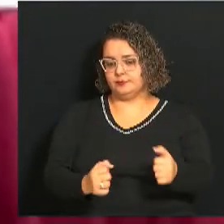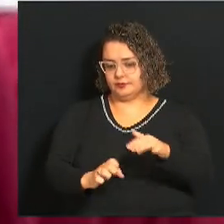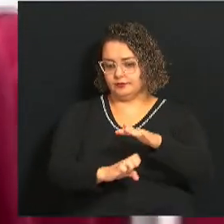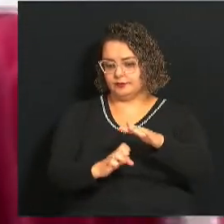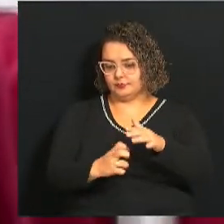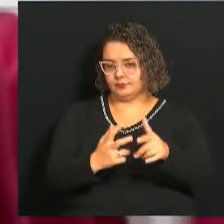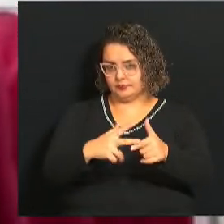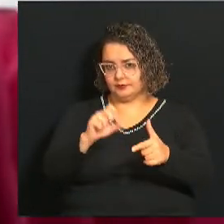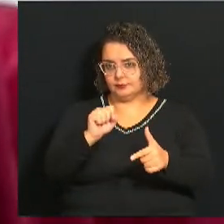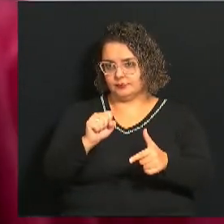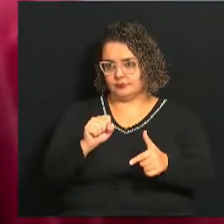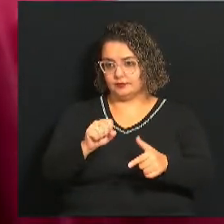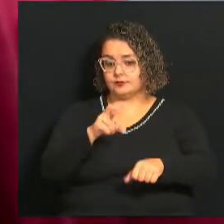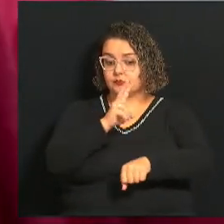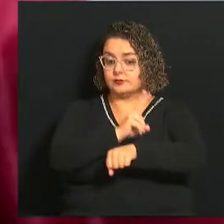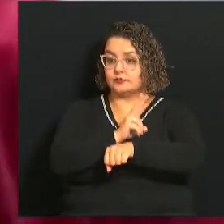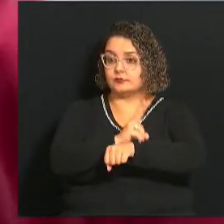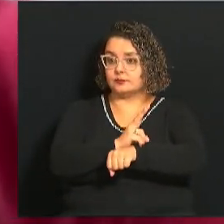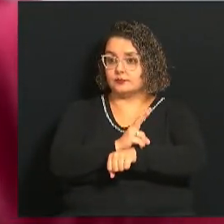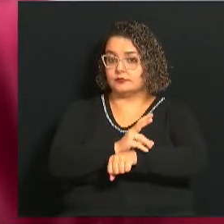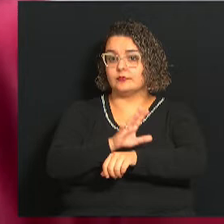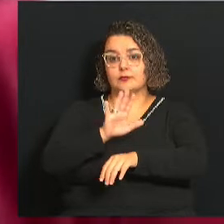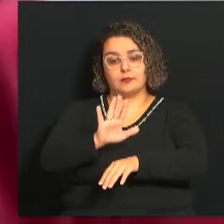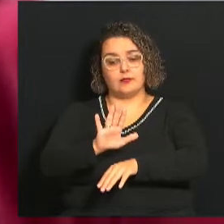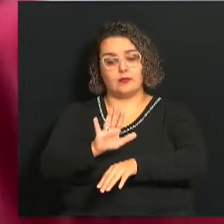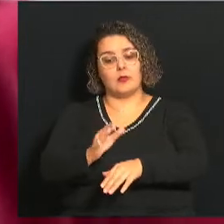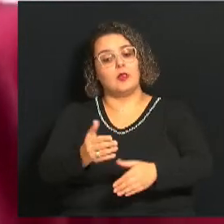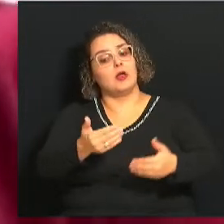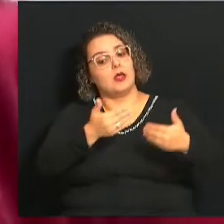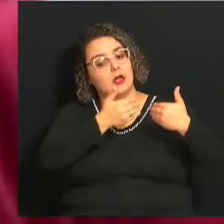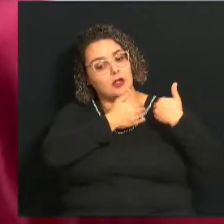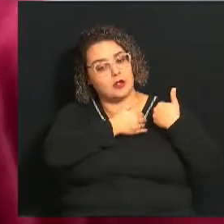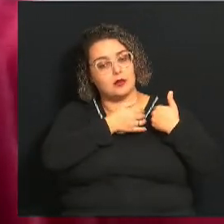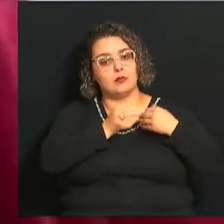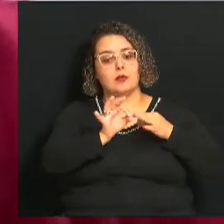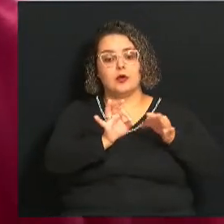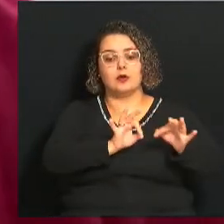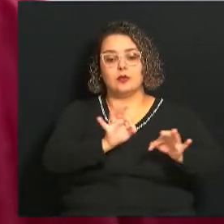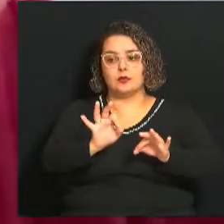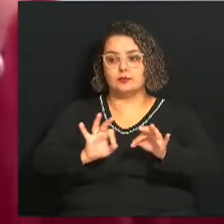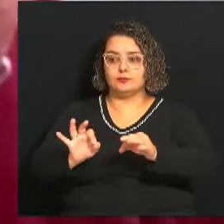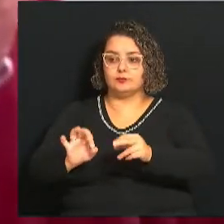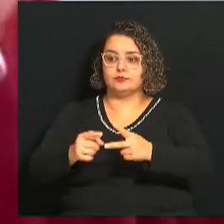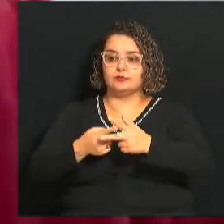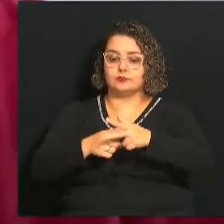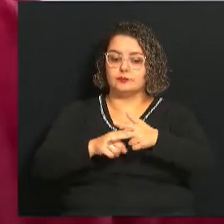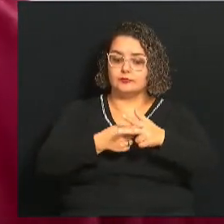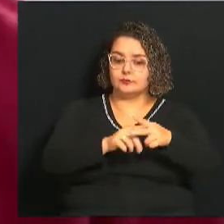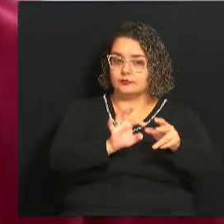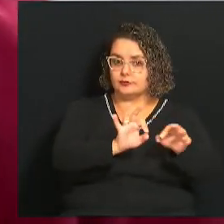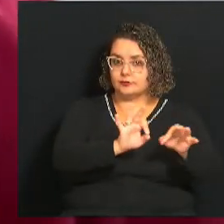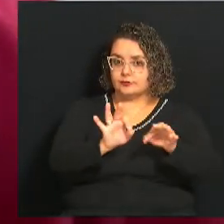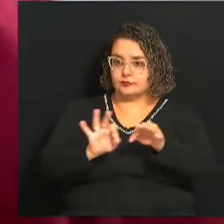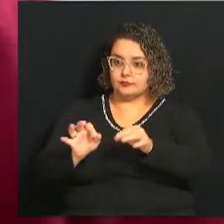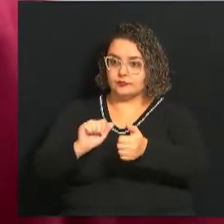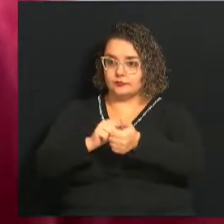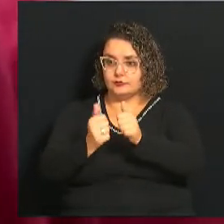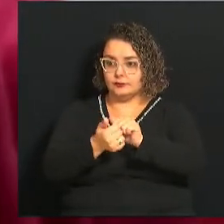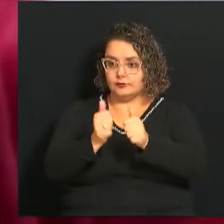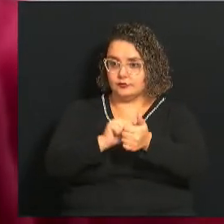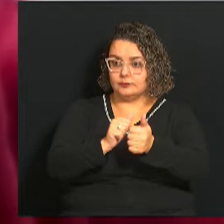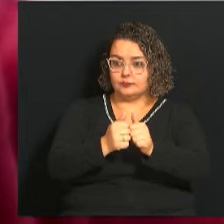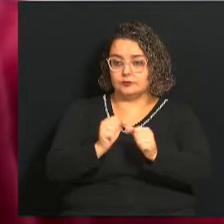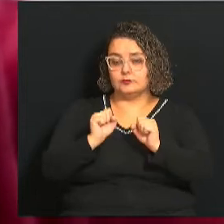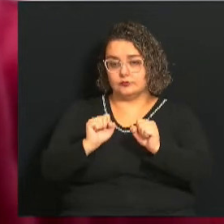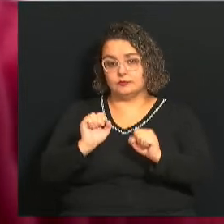né, pela boa situação, mas a responsabilidade por manutenção e as adequações que